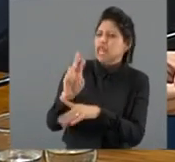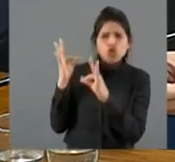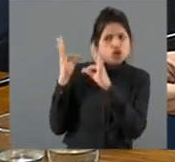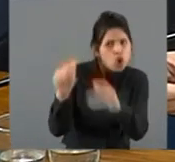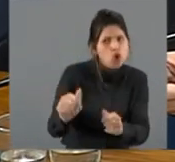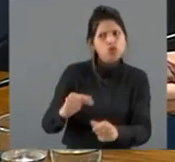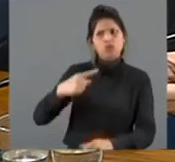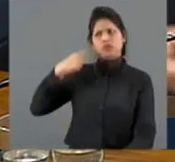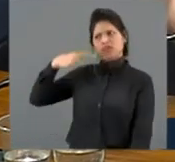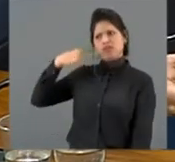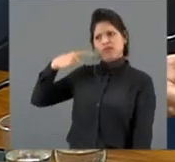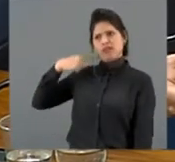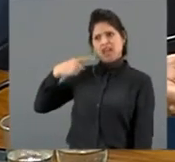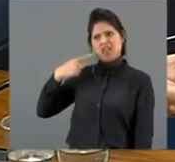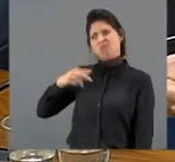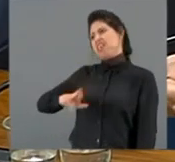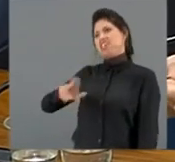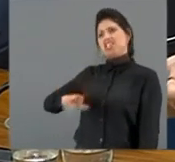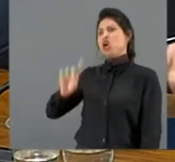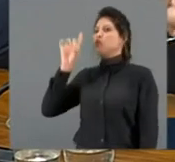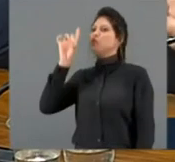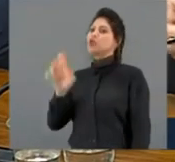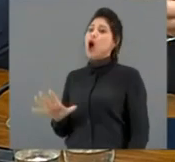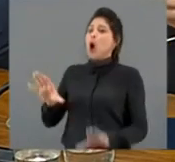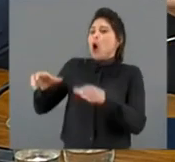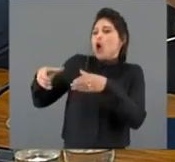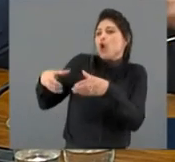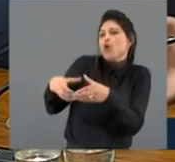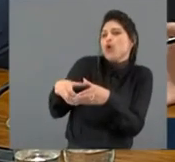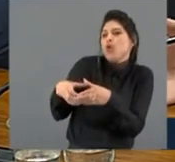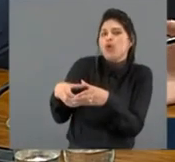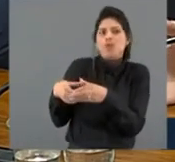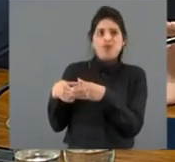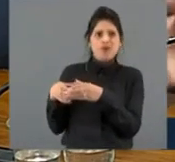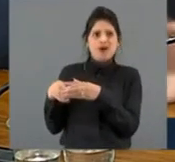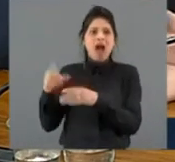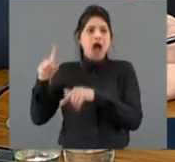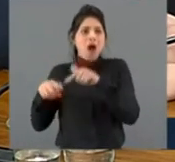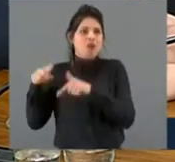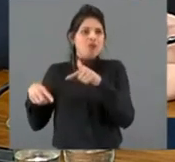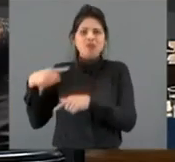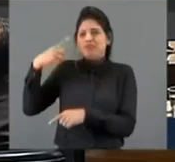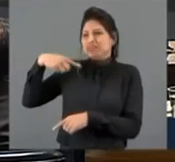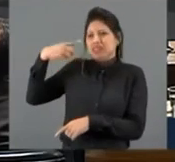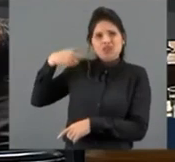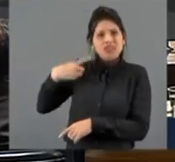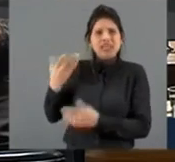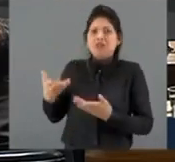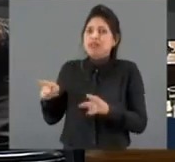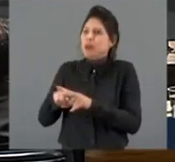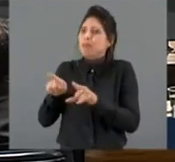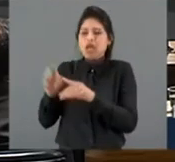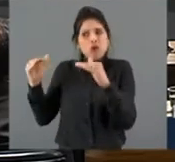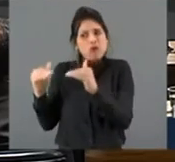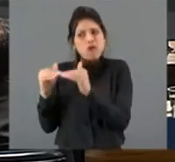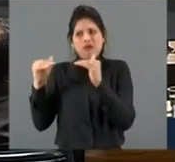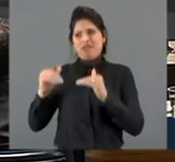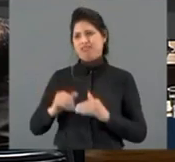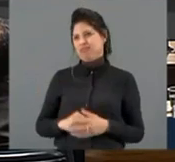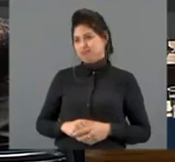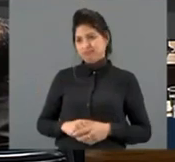advogados. E não apenas aqueles com os quais alguns dirigentes da organização concordam.